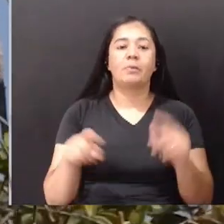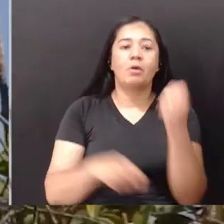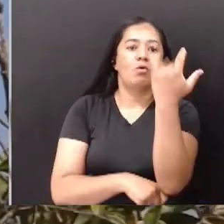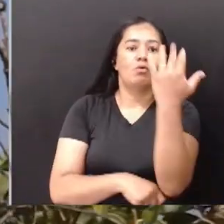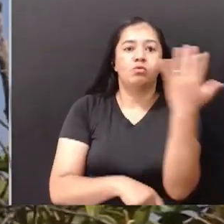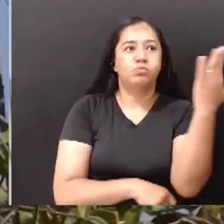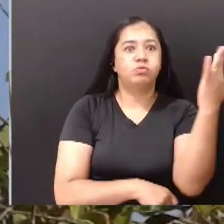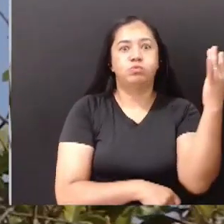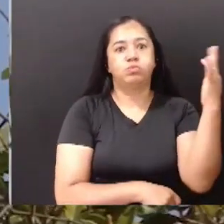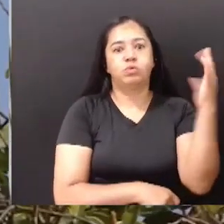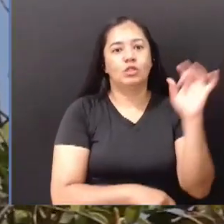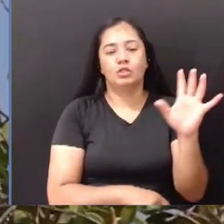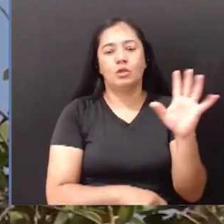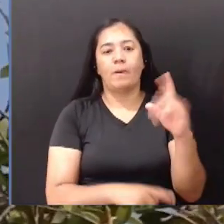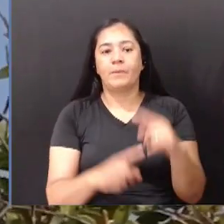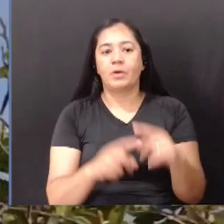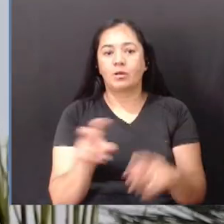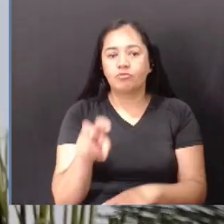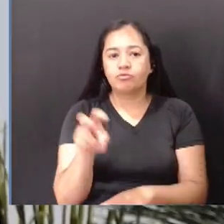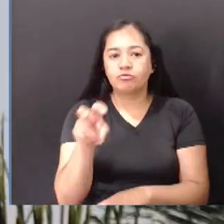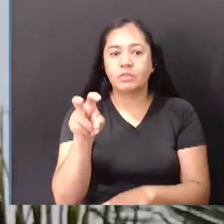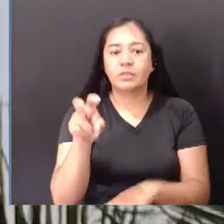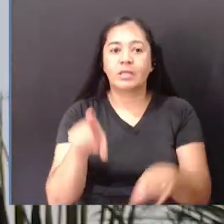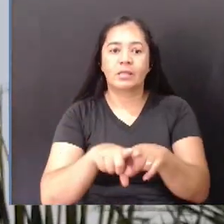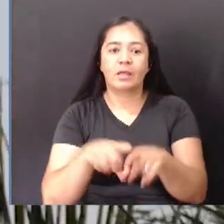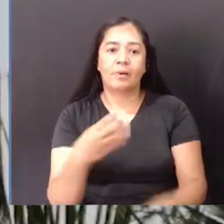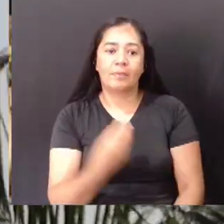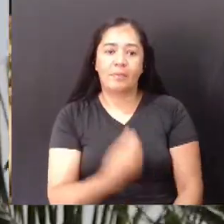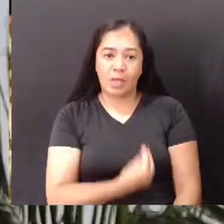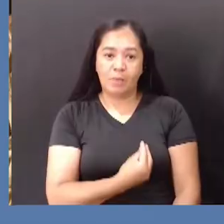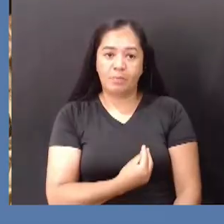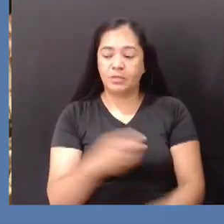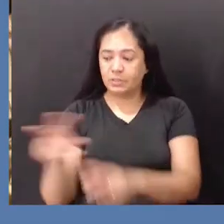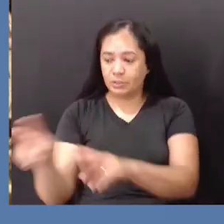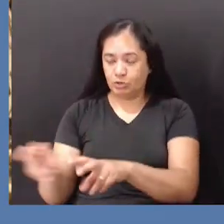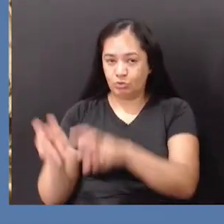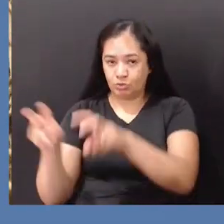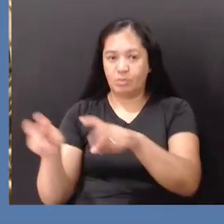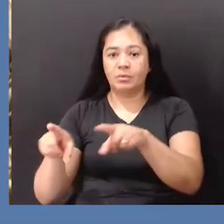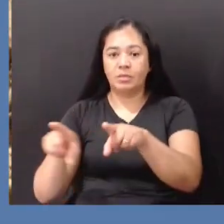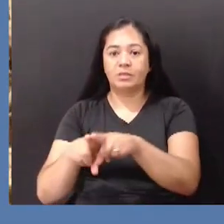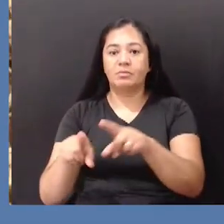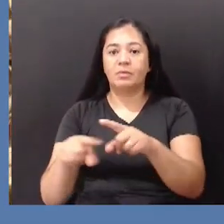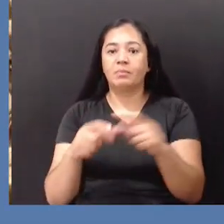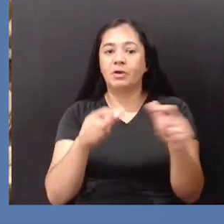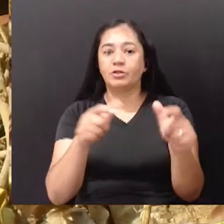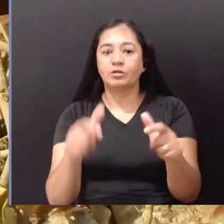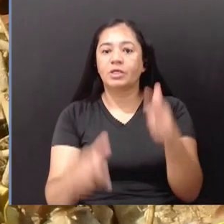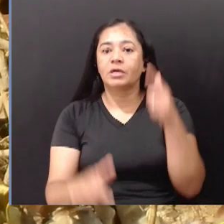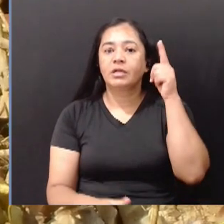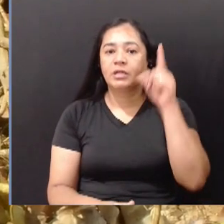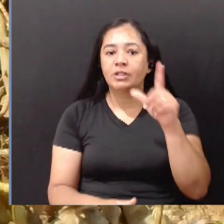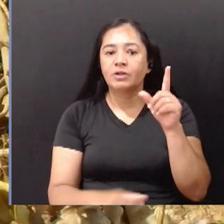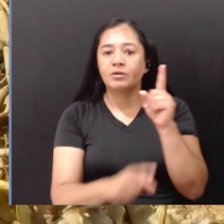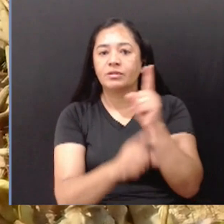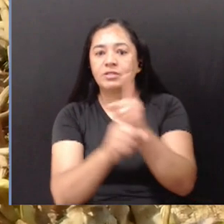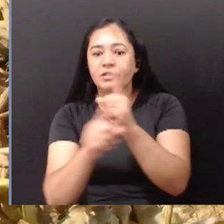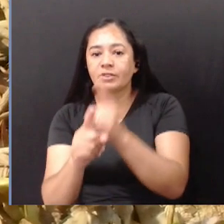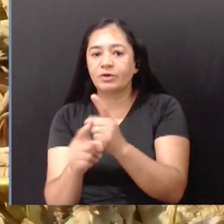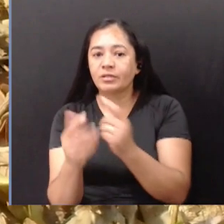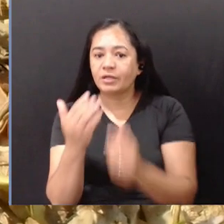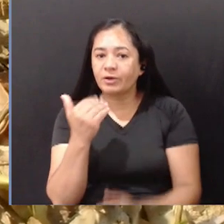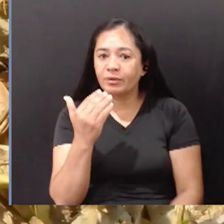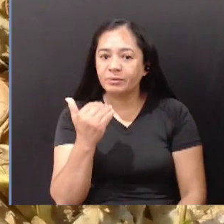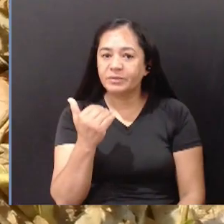uma floresta fechada, porque as serpentes também estão presentes em áreas de campo, né, mas num local onde ele possa encontrar